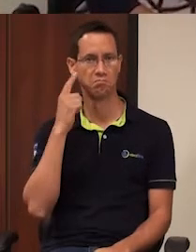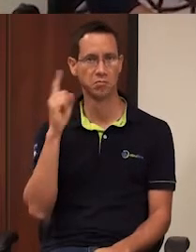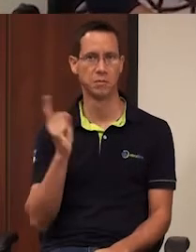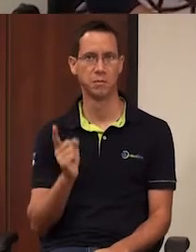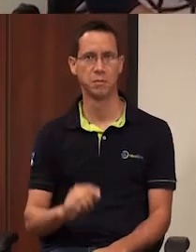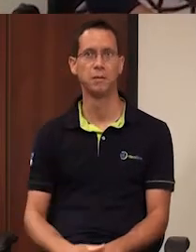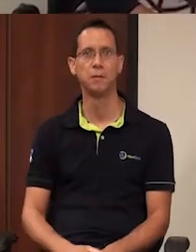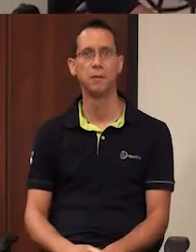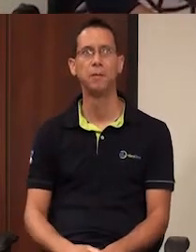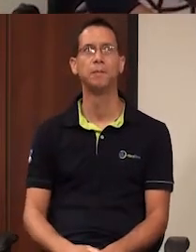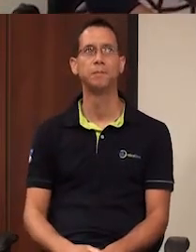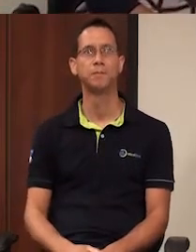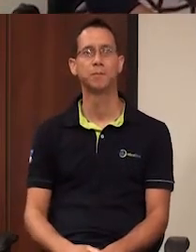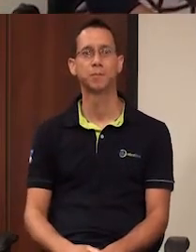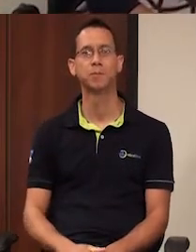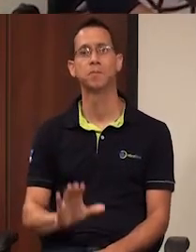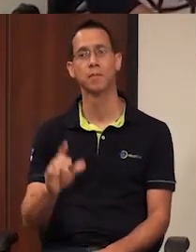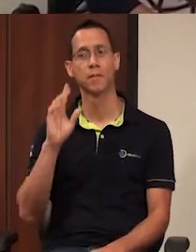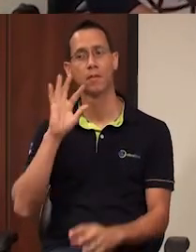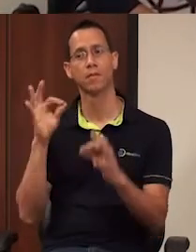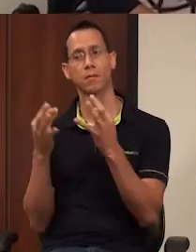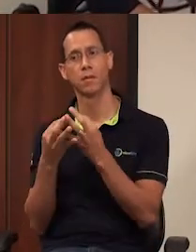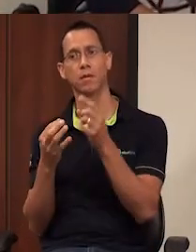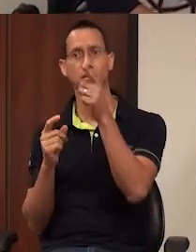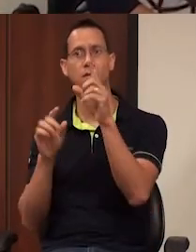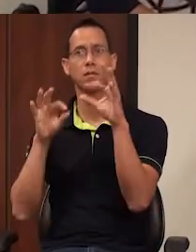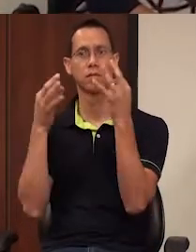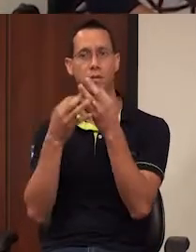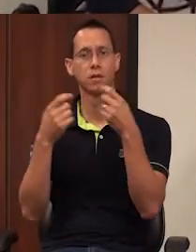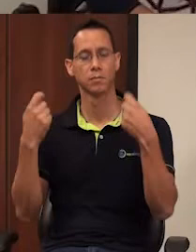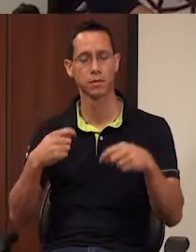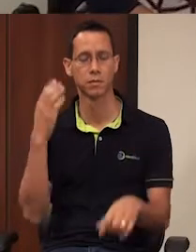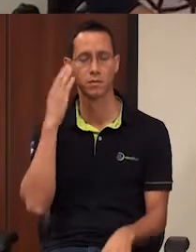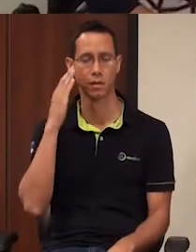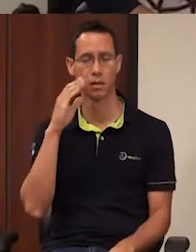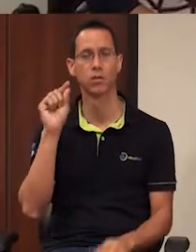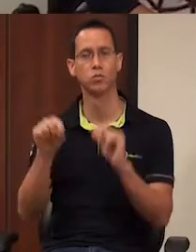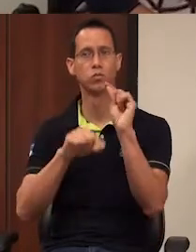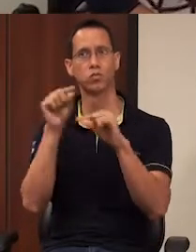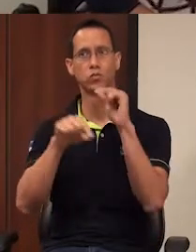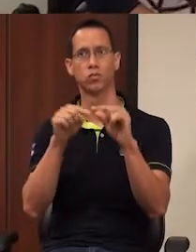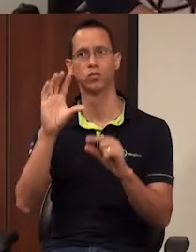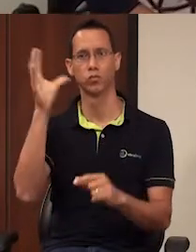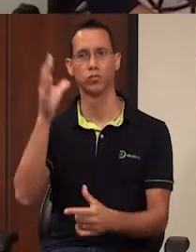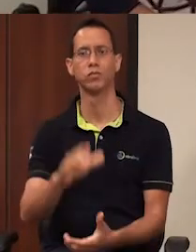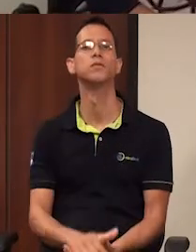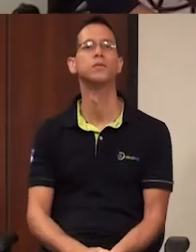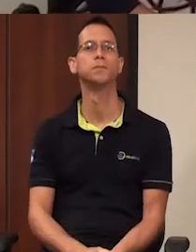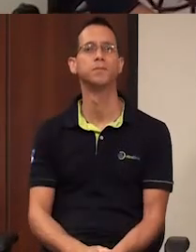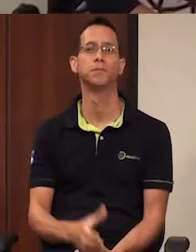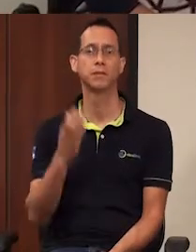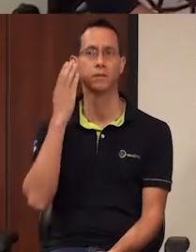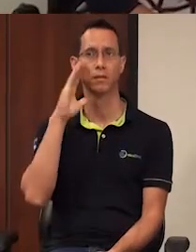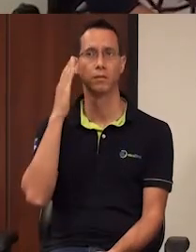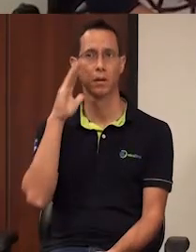sabe. Agora, as famílias precisam também saber do que se trata, né? E